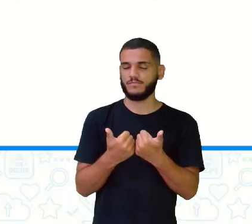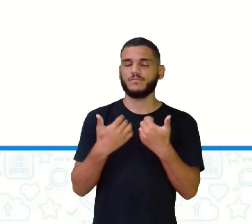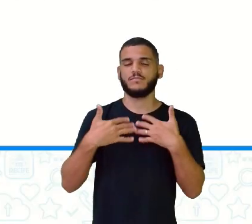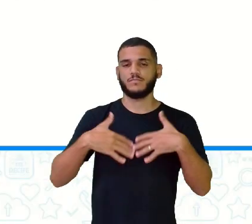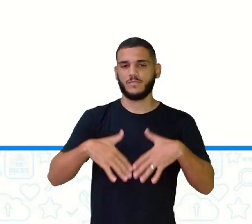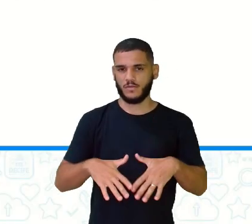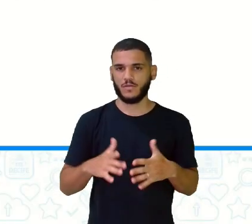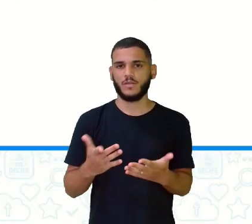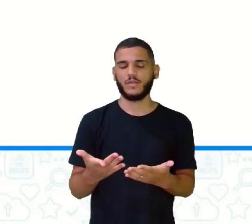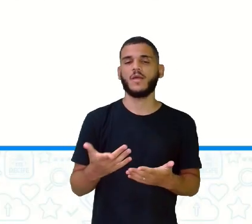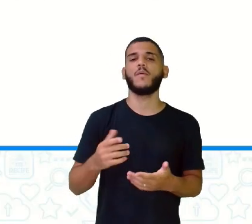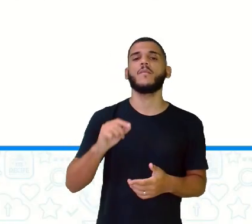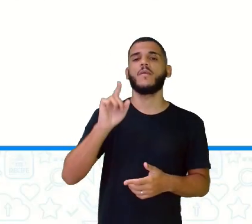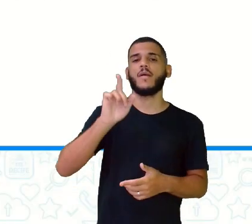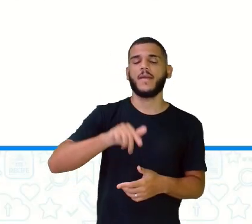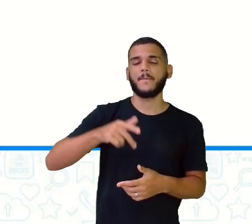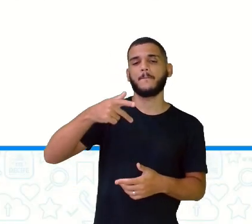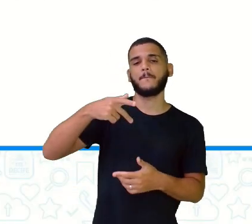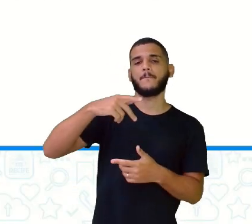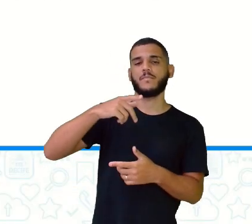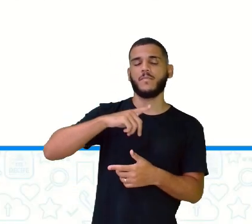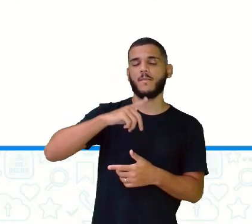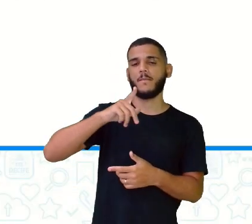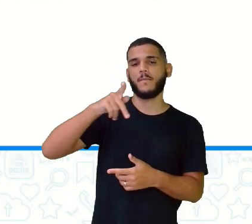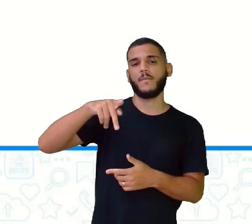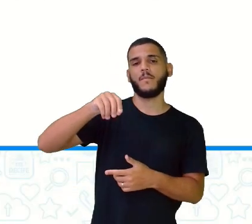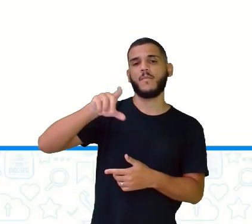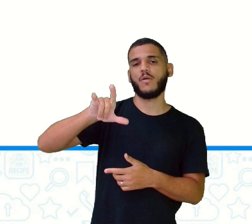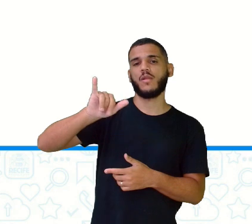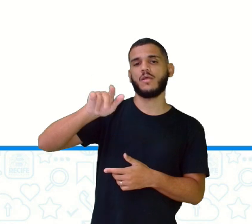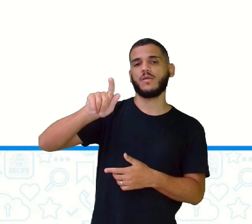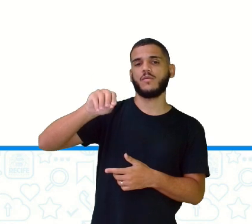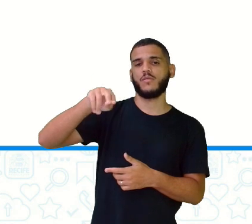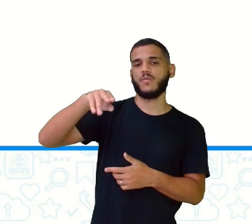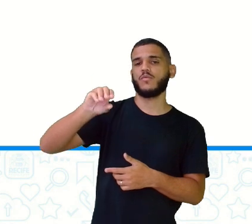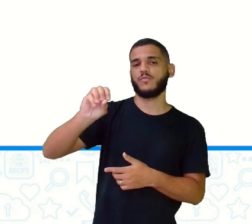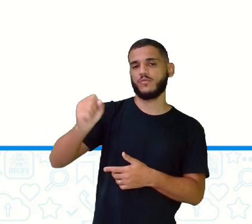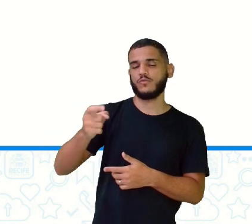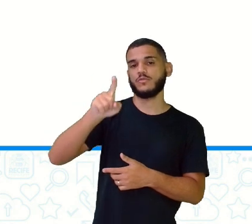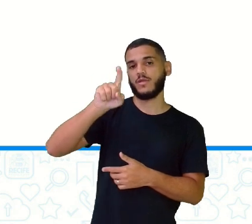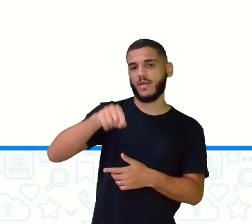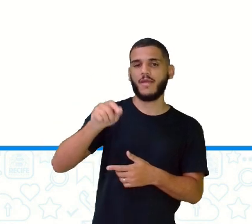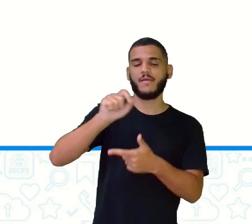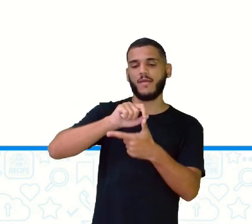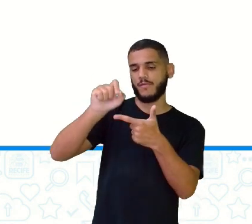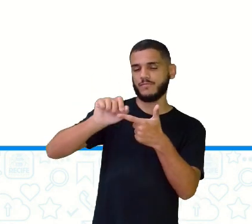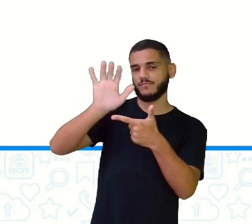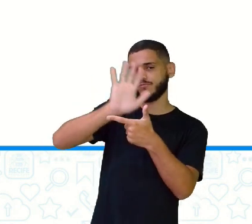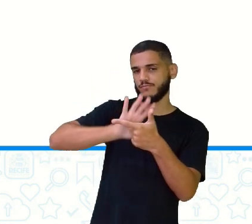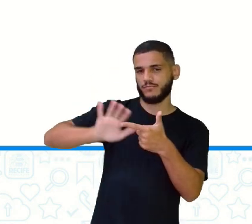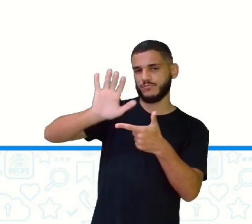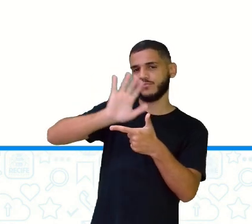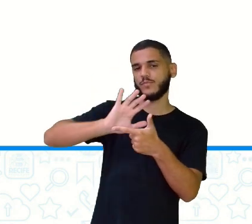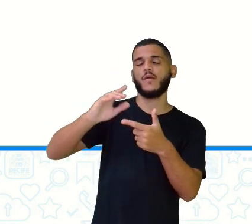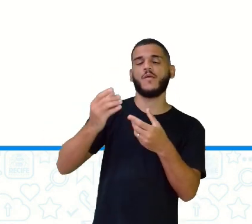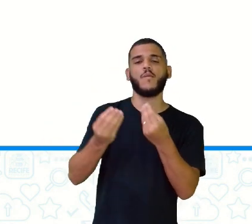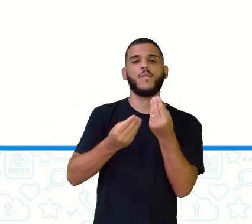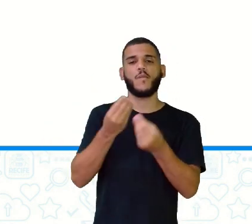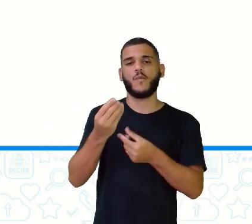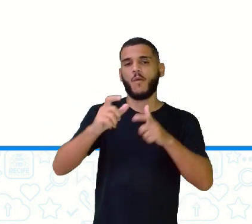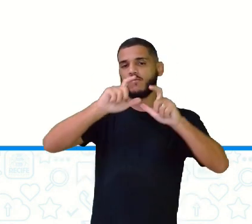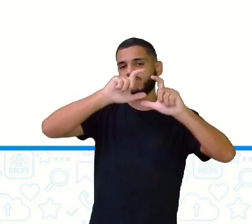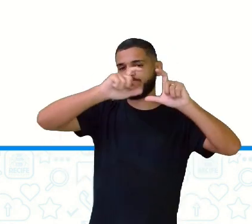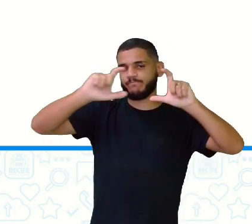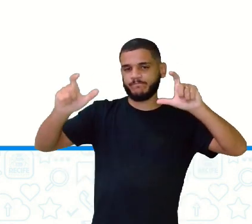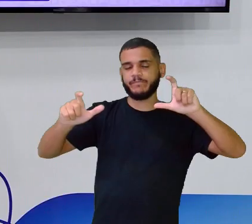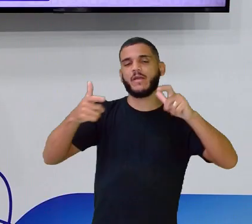Os polígonos são figuras geométricas planas e fechadas, formadas por segmento de